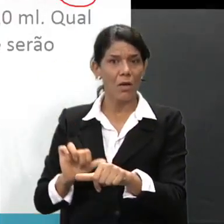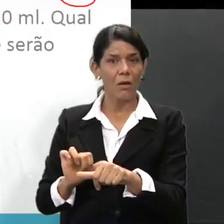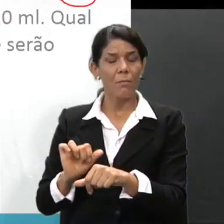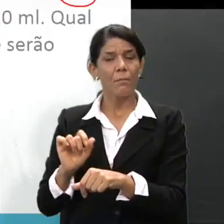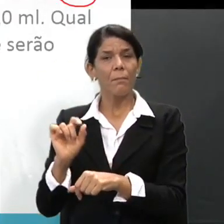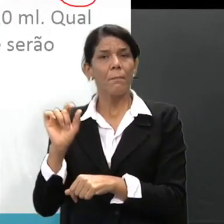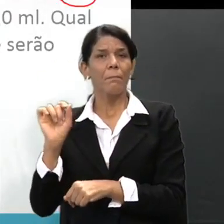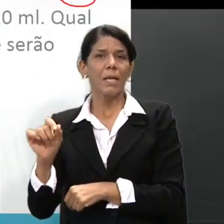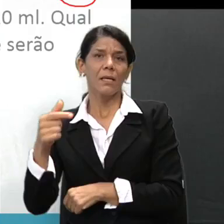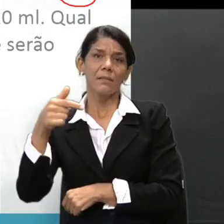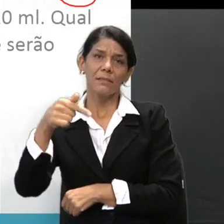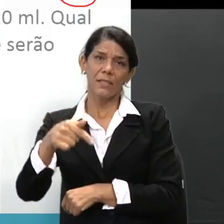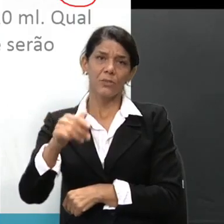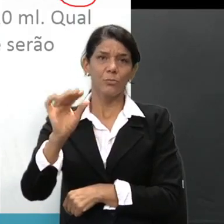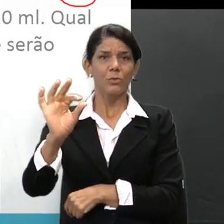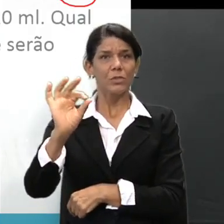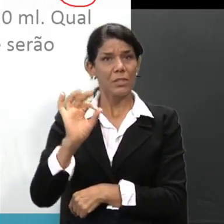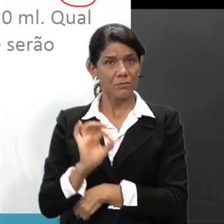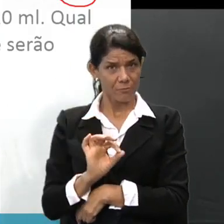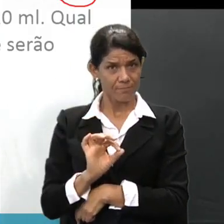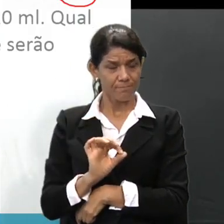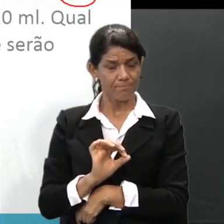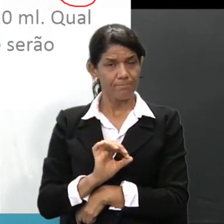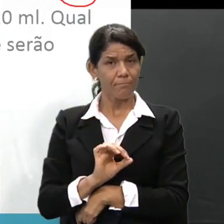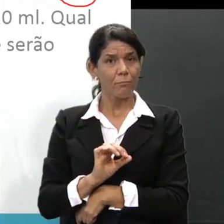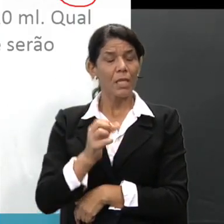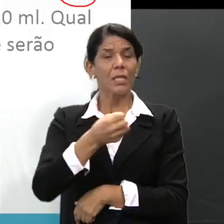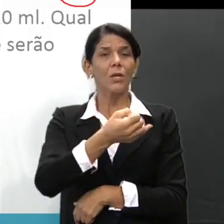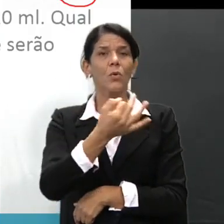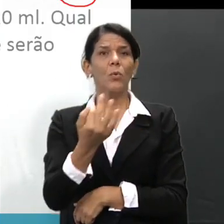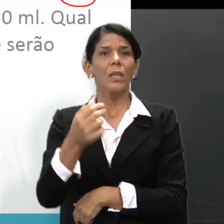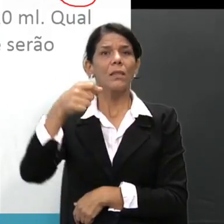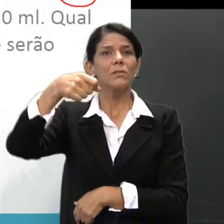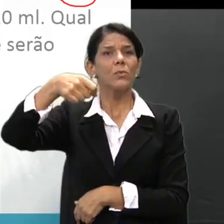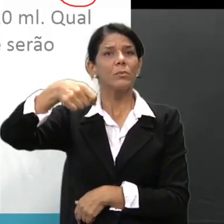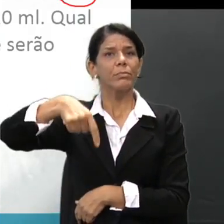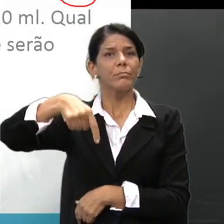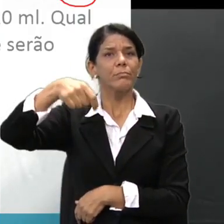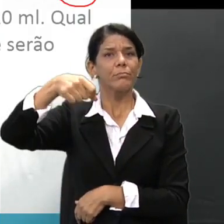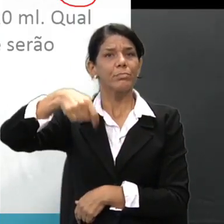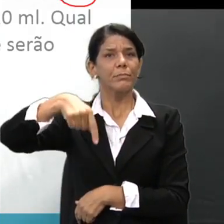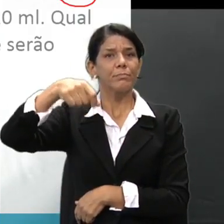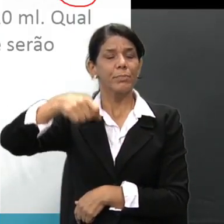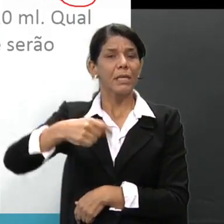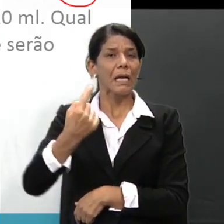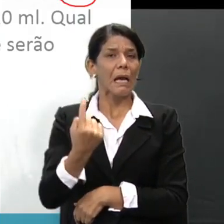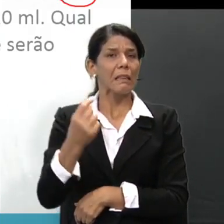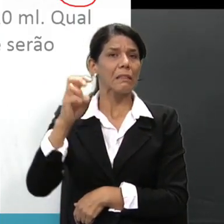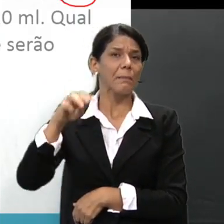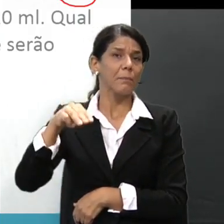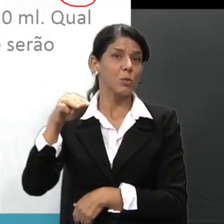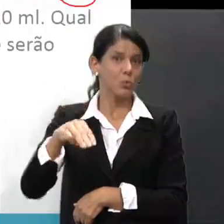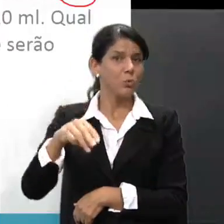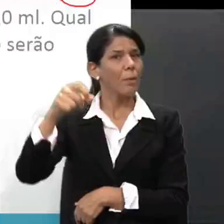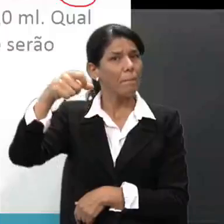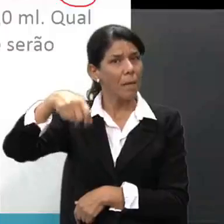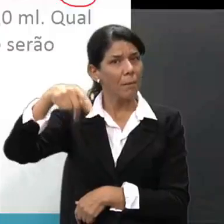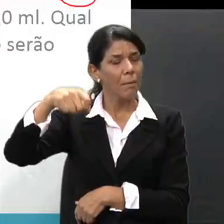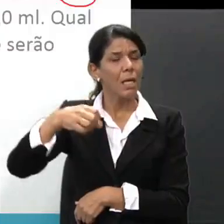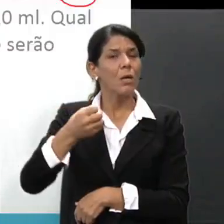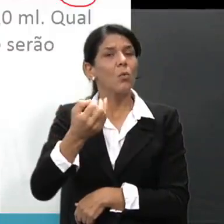para 7%? E quantas gotas por minuto deverão